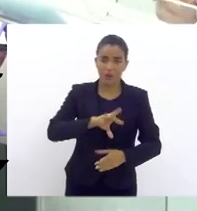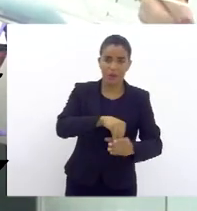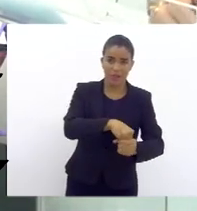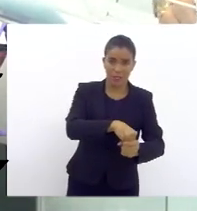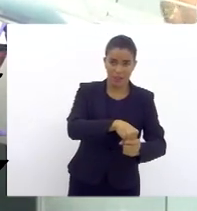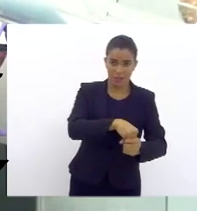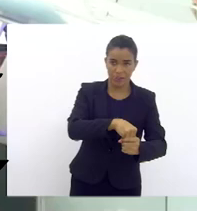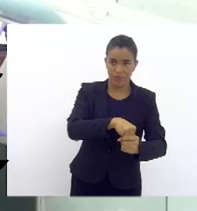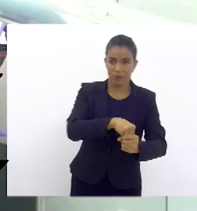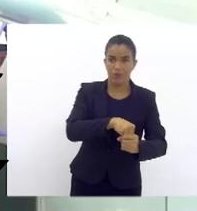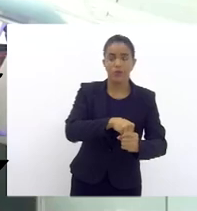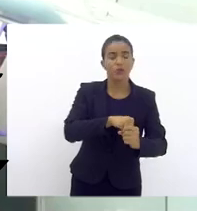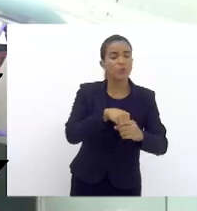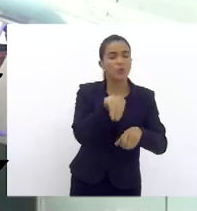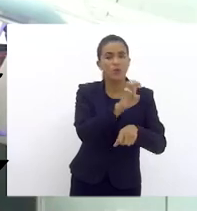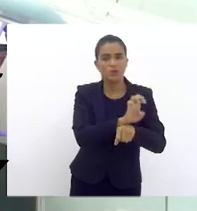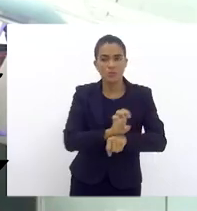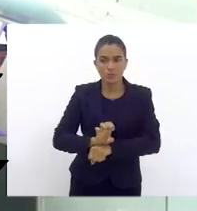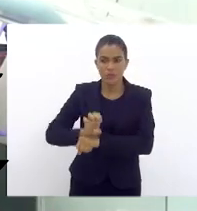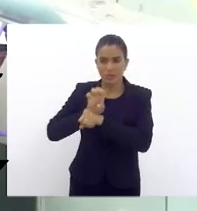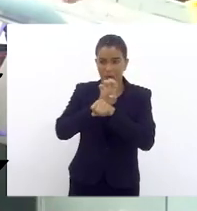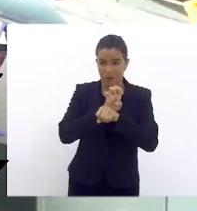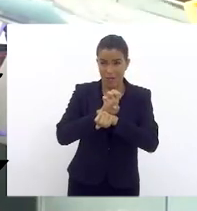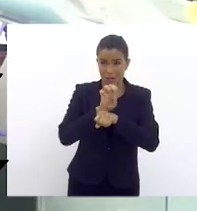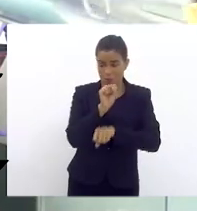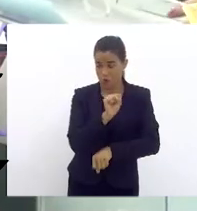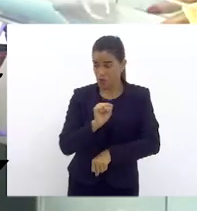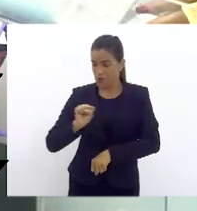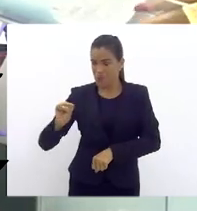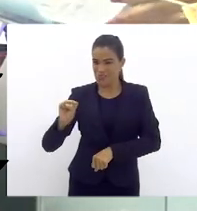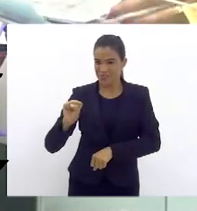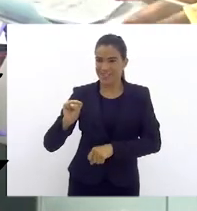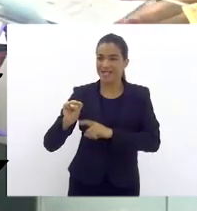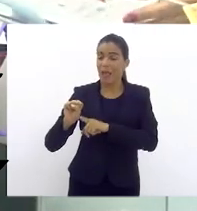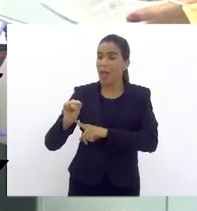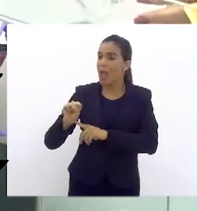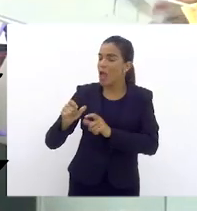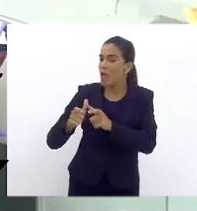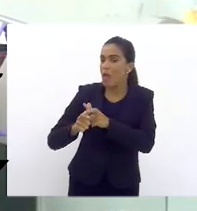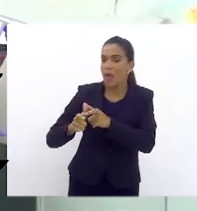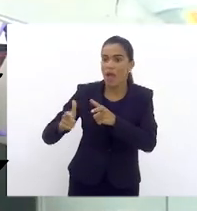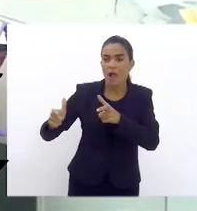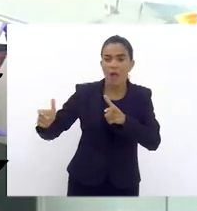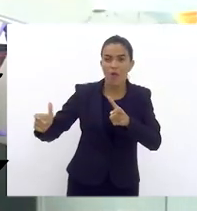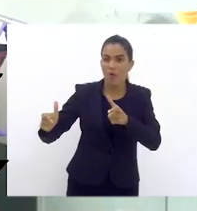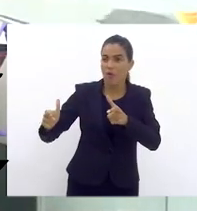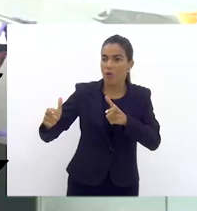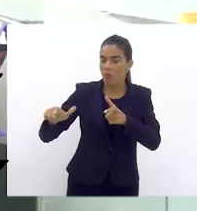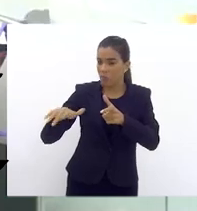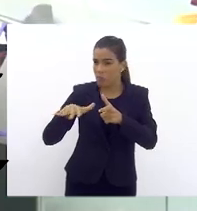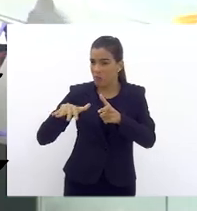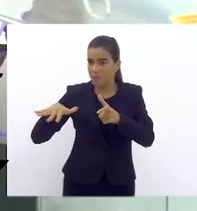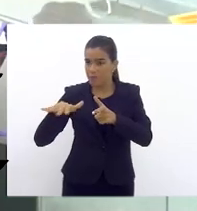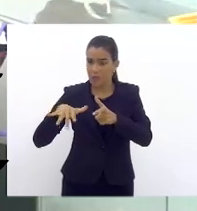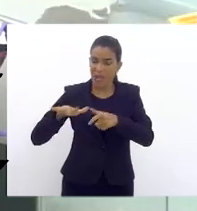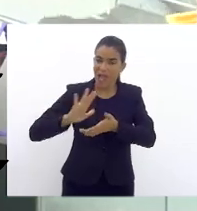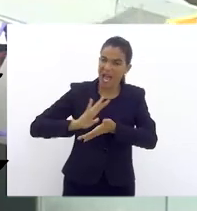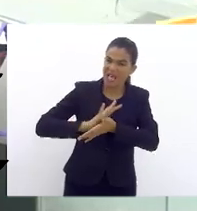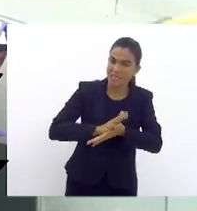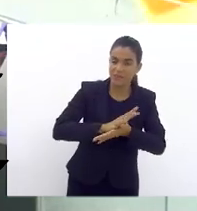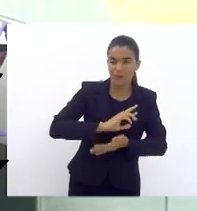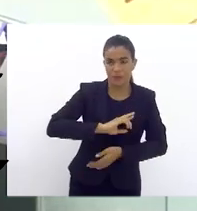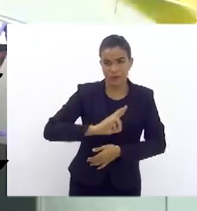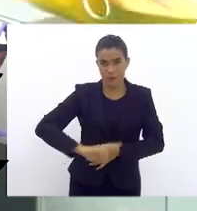dos estados e da região Sudeste ela é predominante nessa questão do racismo